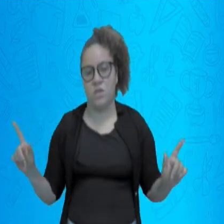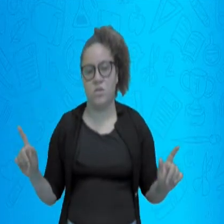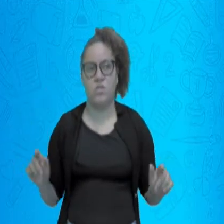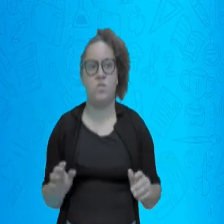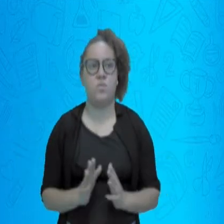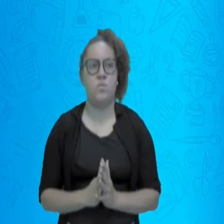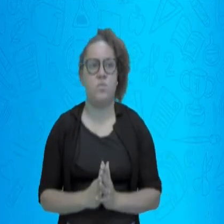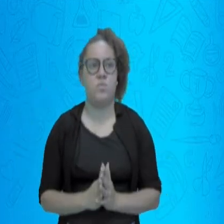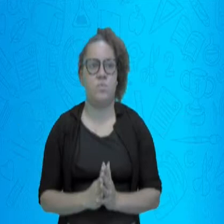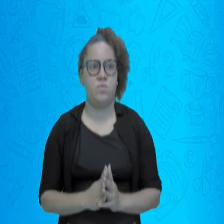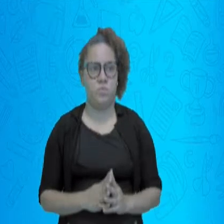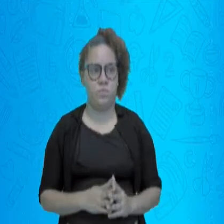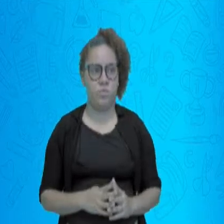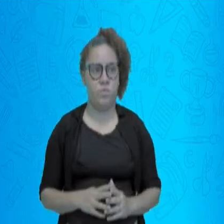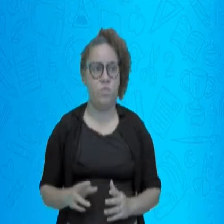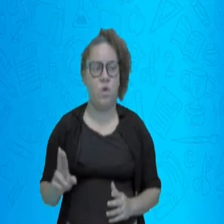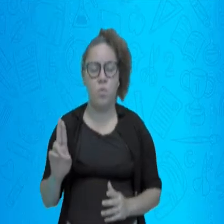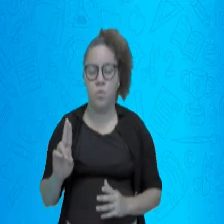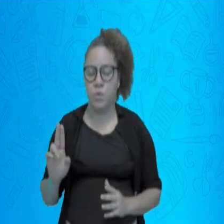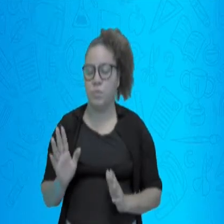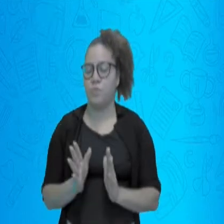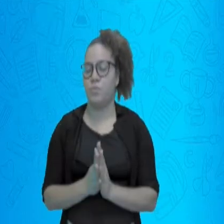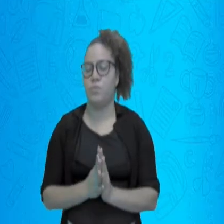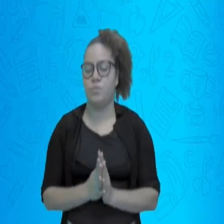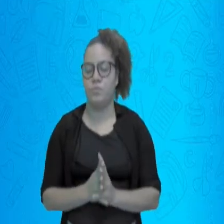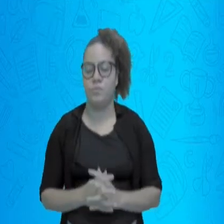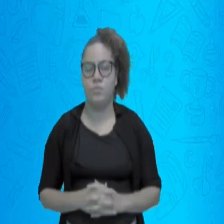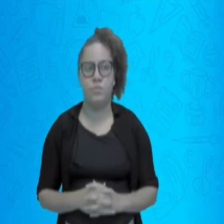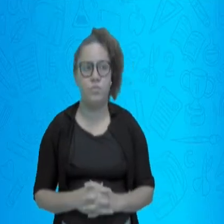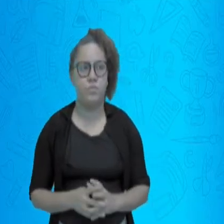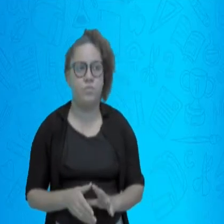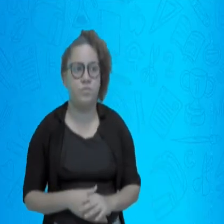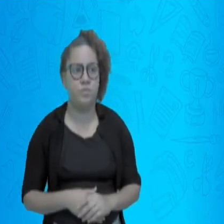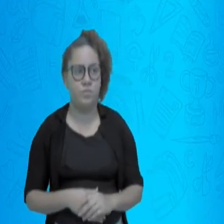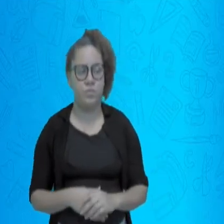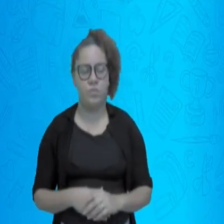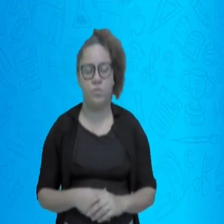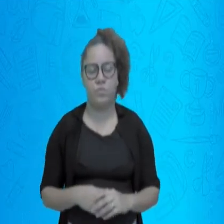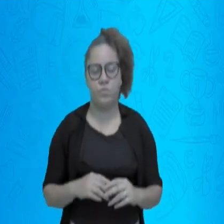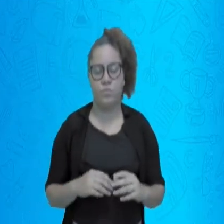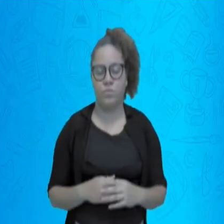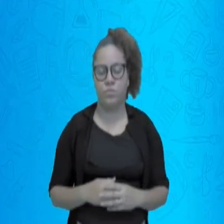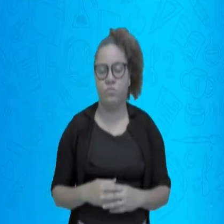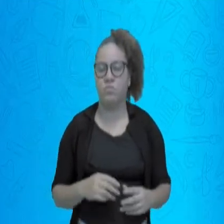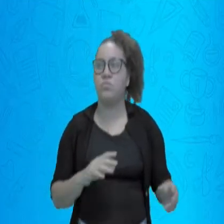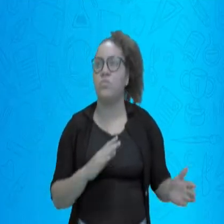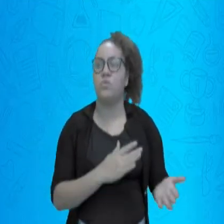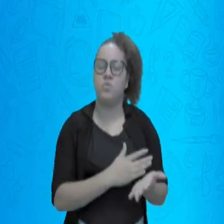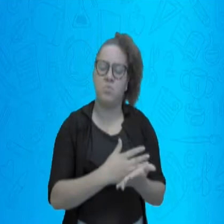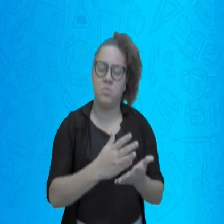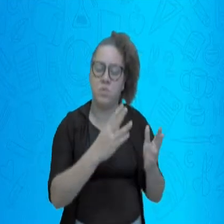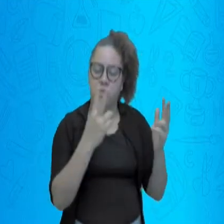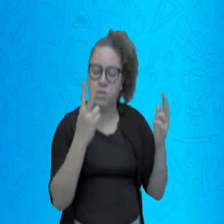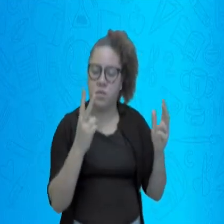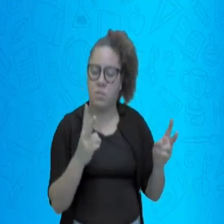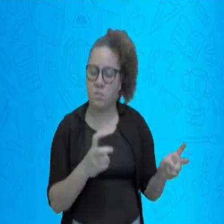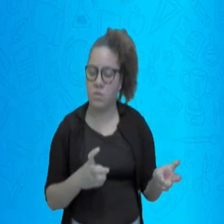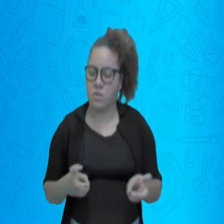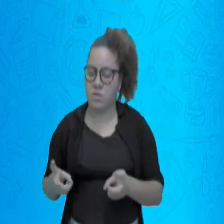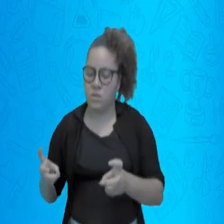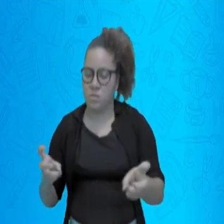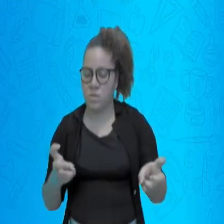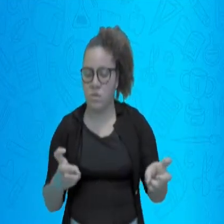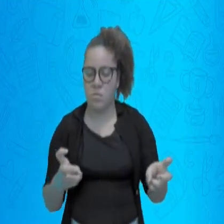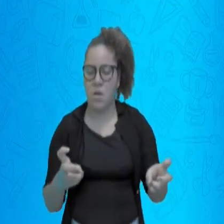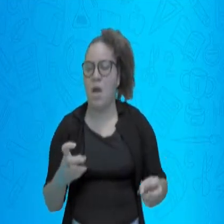que todo ser humano tem. O que acontece? A gente começa a perceber algumas situações assim. Mas